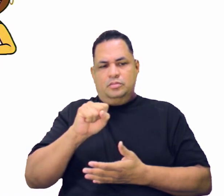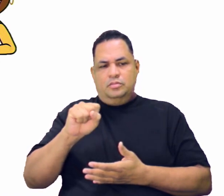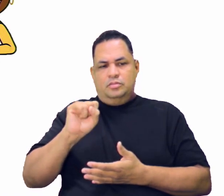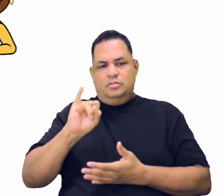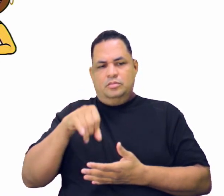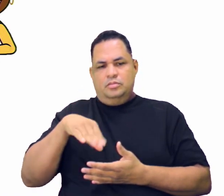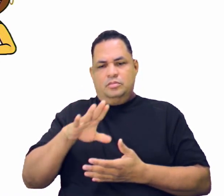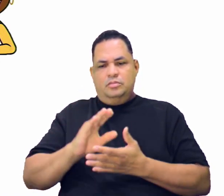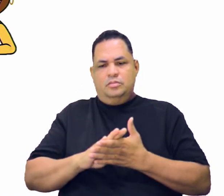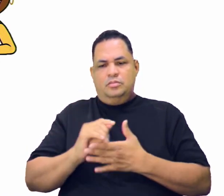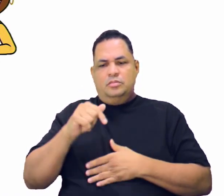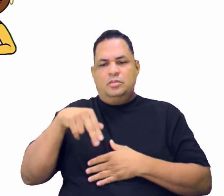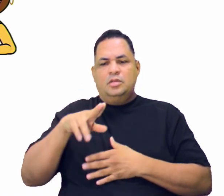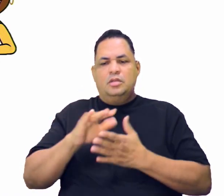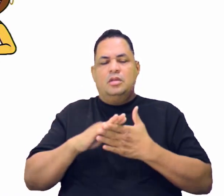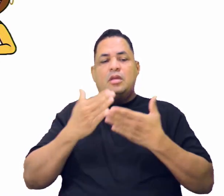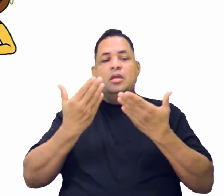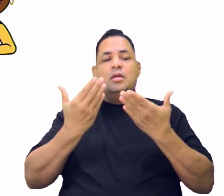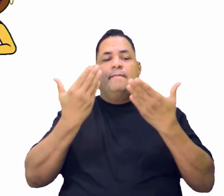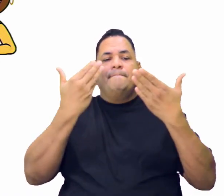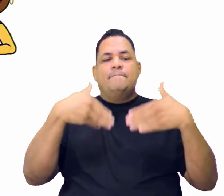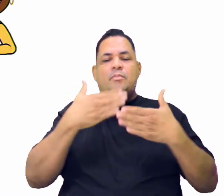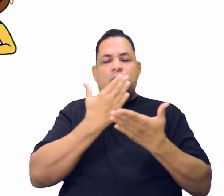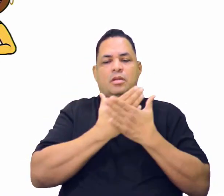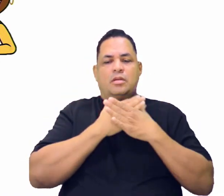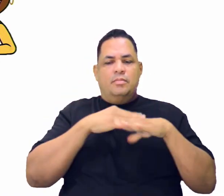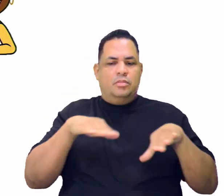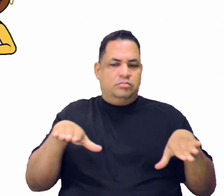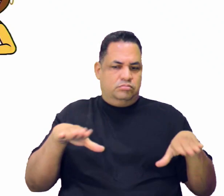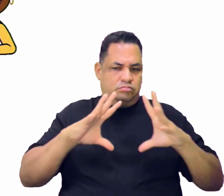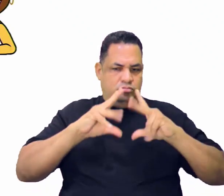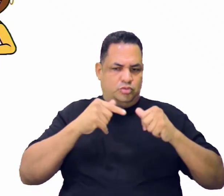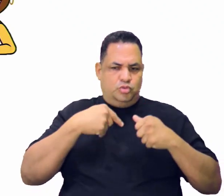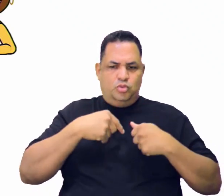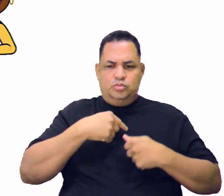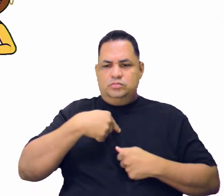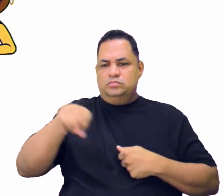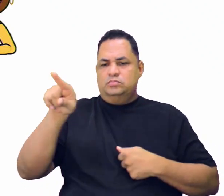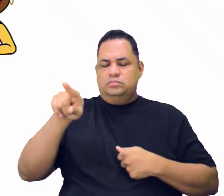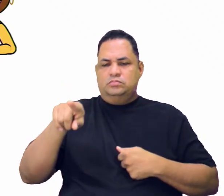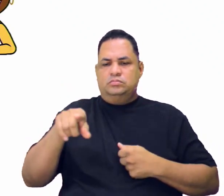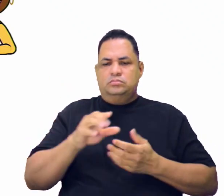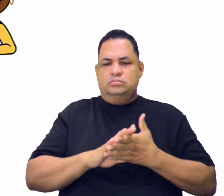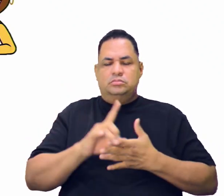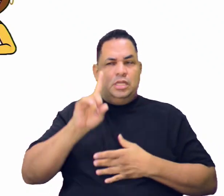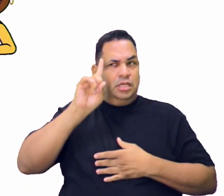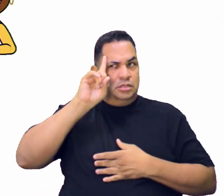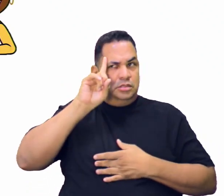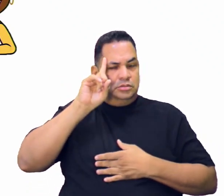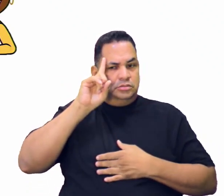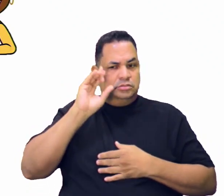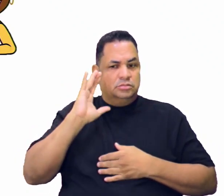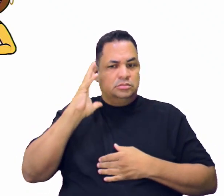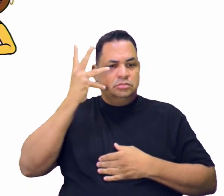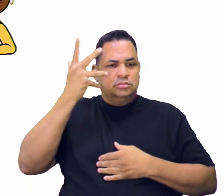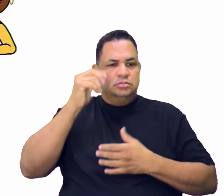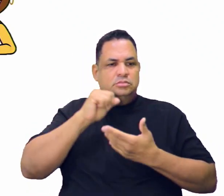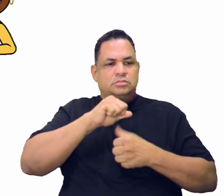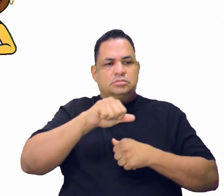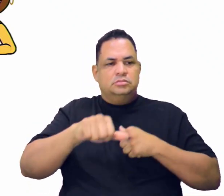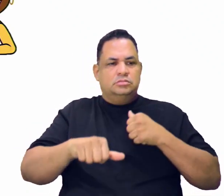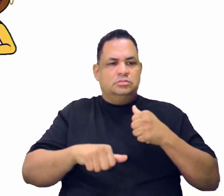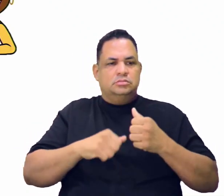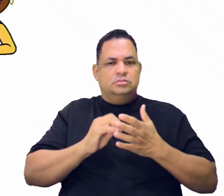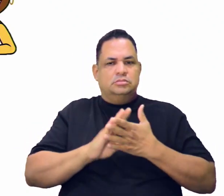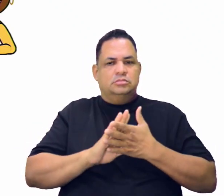que a prova acabou, todos saíram. Não dá ideia de tempo? Então, você troca pelo